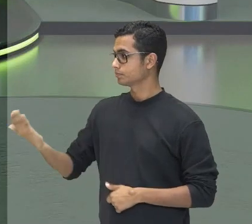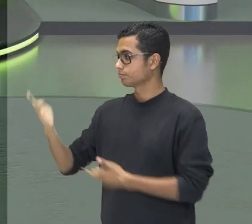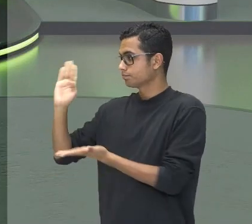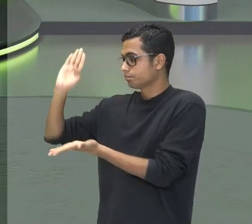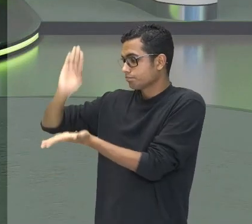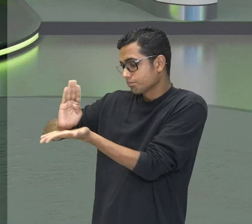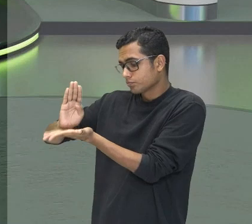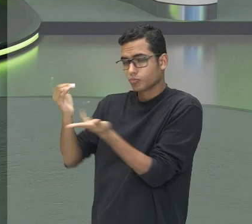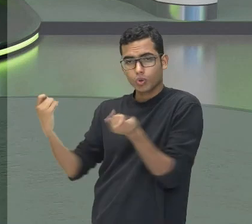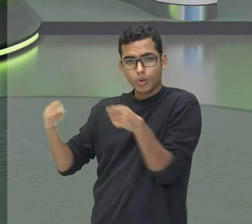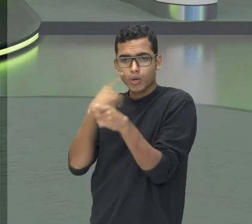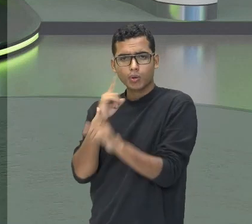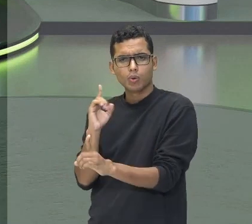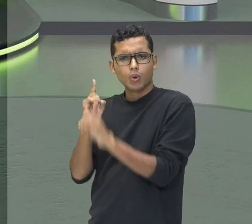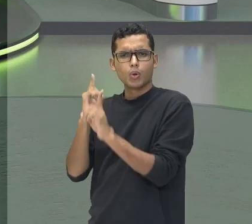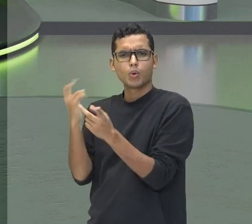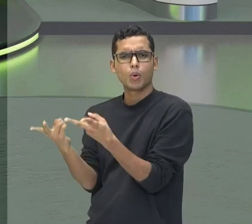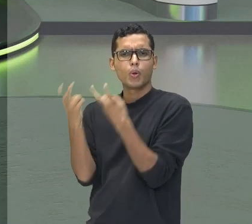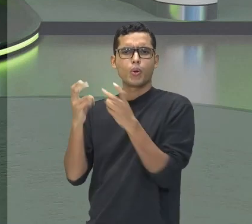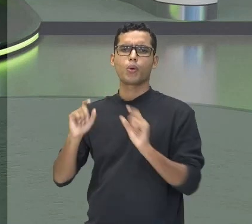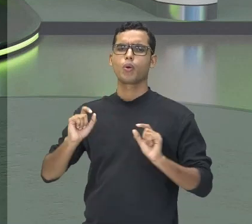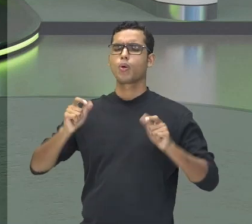nós podemos encontrar